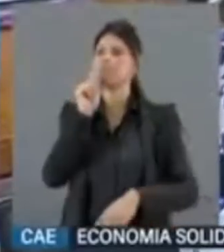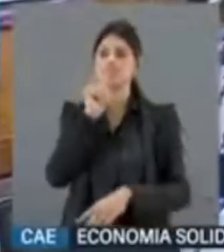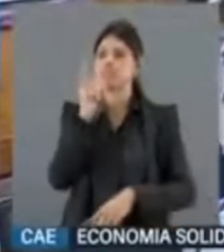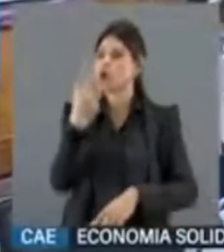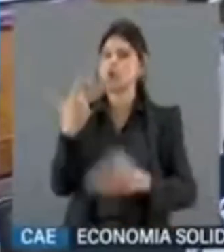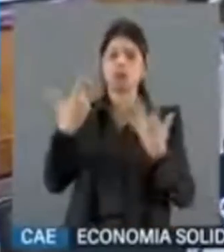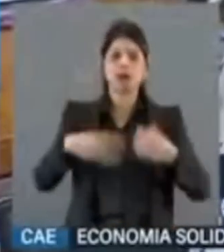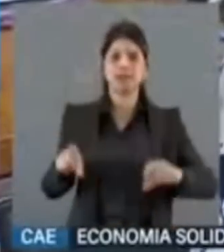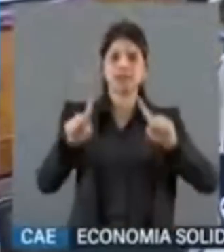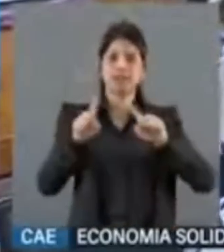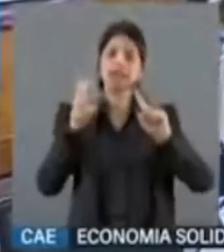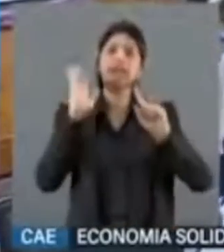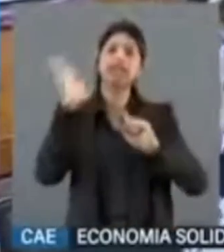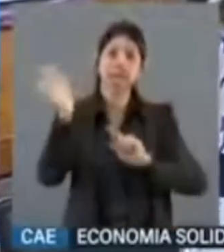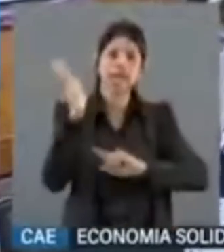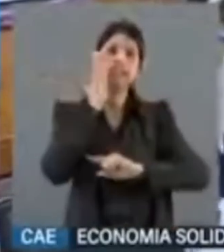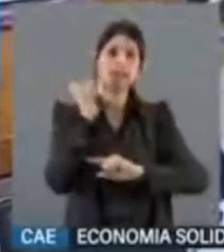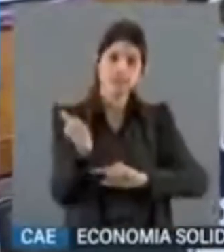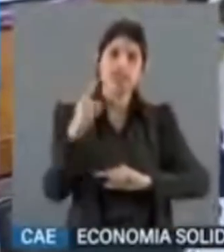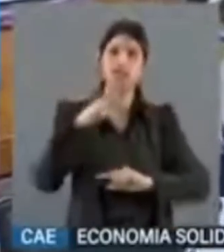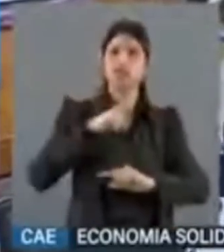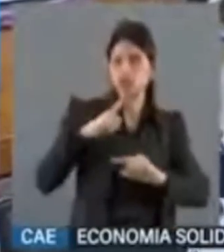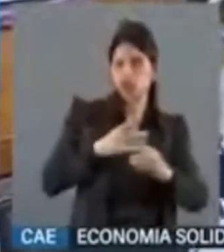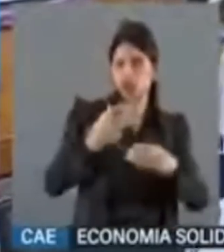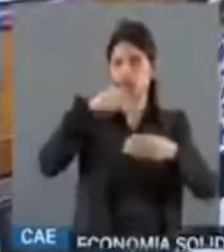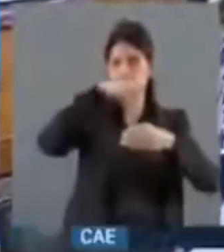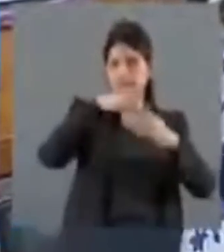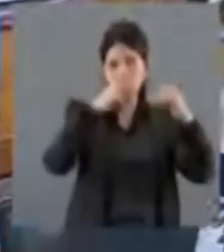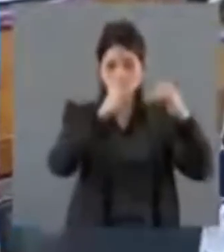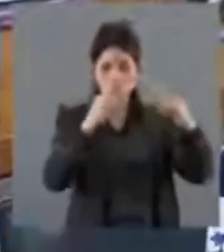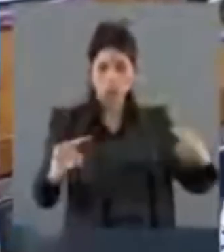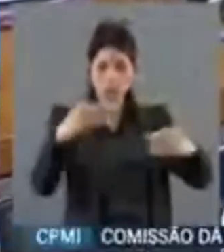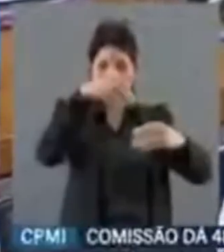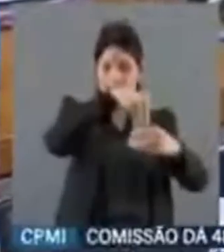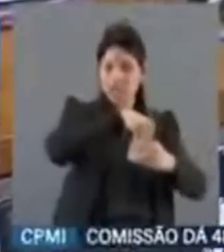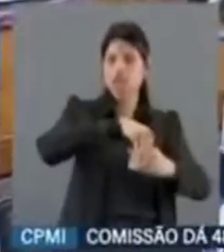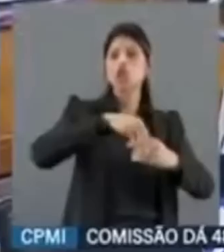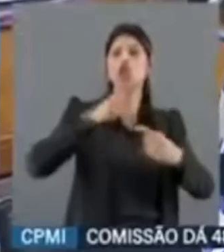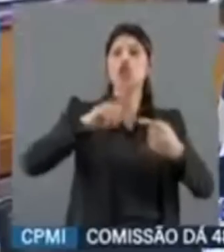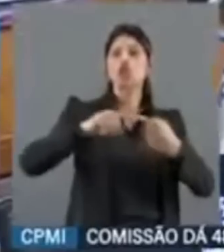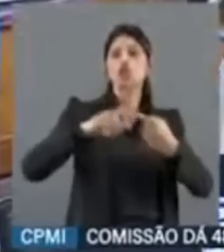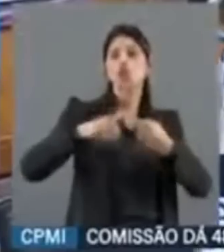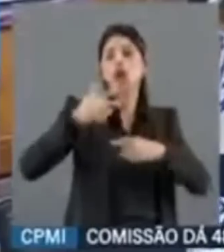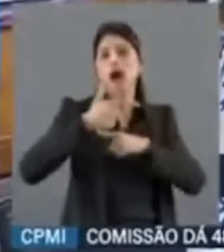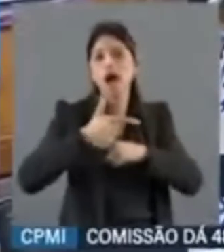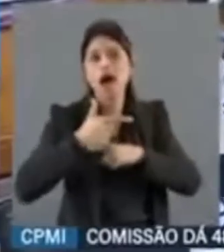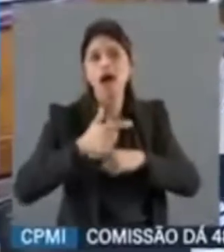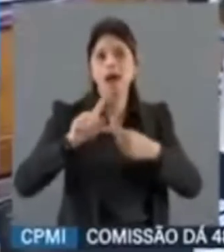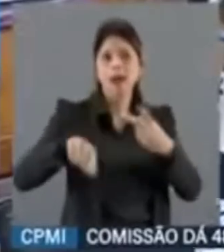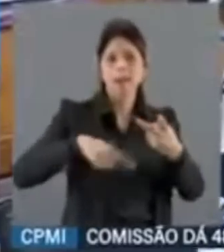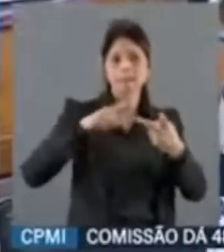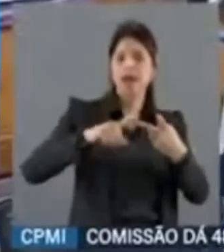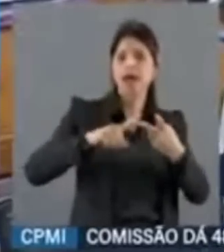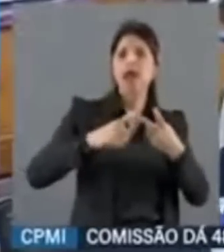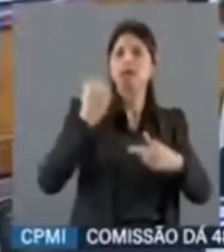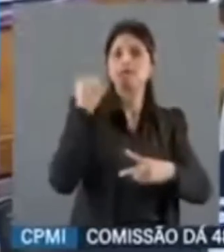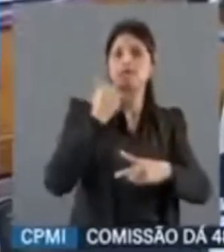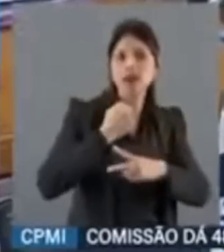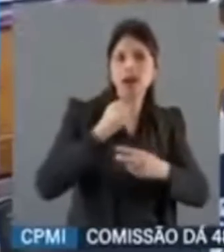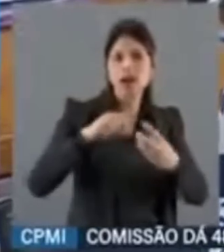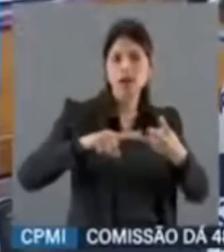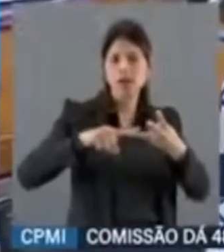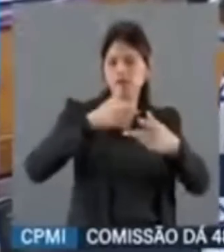aqui existia dentro do acampamento. Porte ilegal de arma, artefatos explosivos, etc. Por fim, presidente, eu tenho 1 minuto e